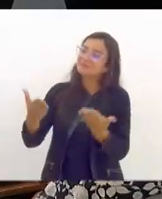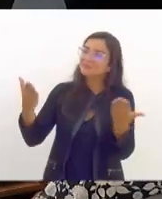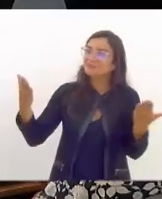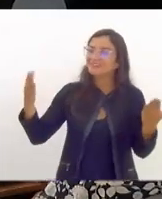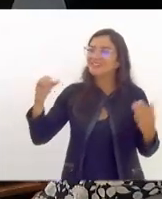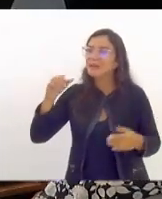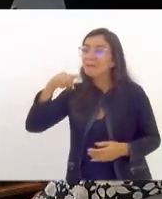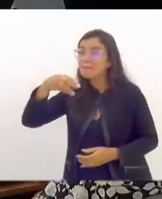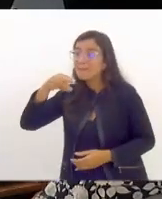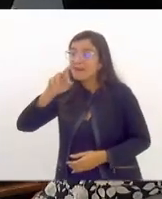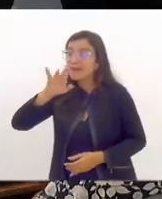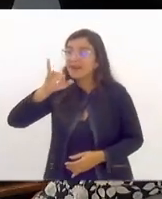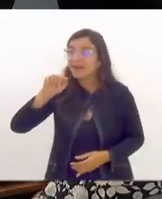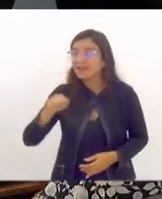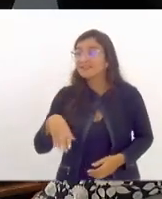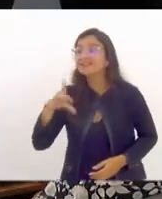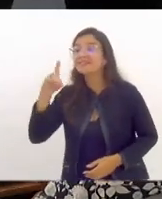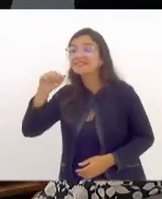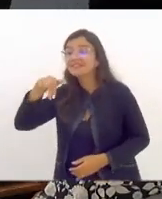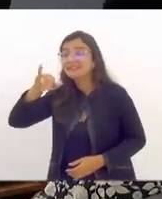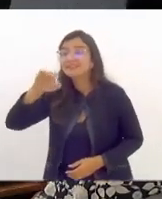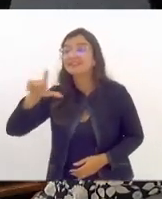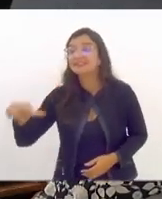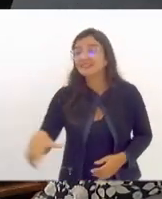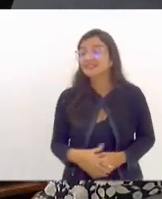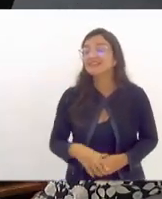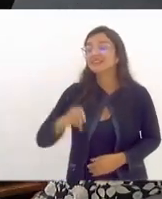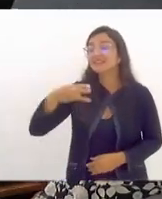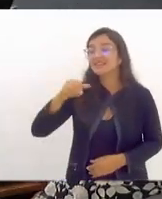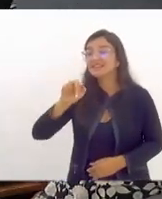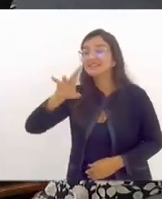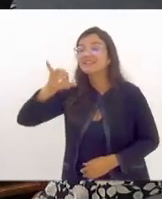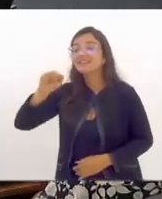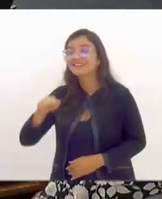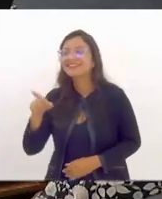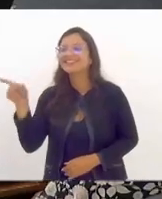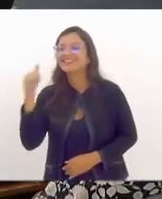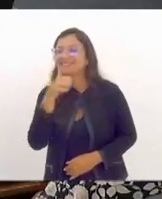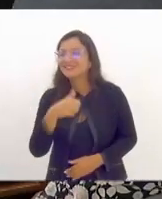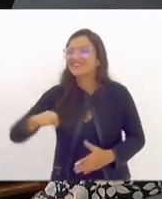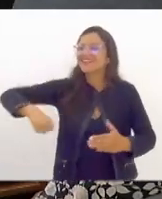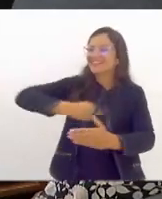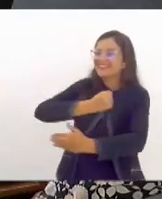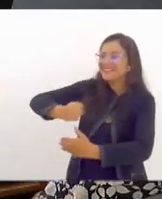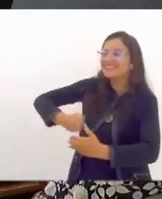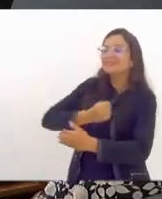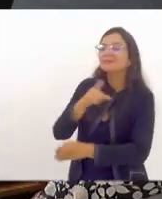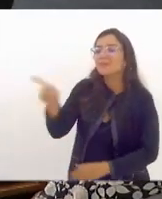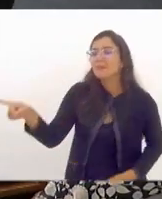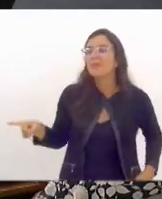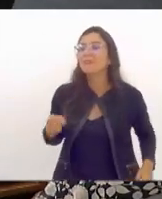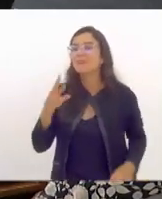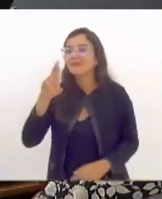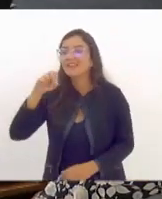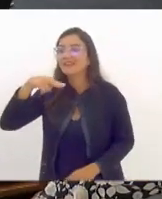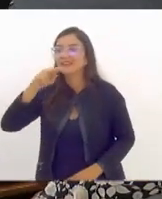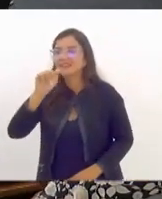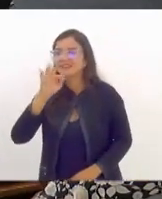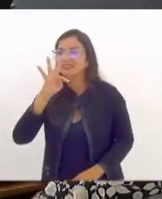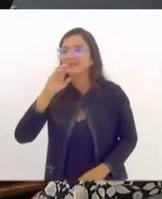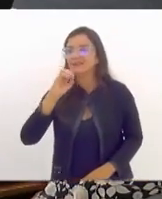tem Maria Antônia Daniel e Maria Rezende a mulher do sopão Renato e Karina com sua dança